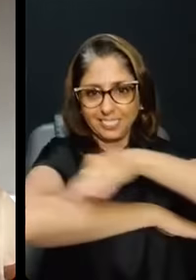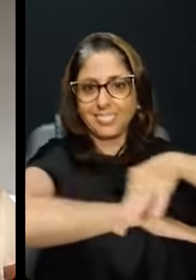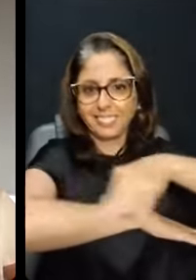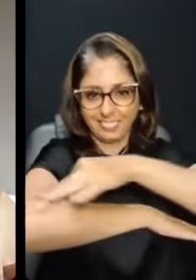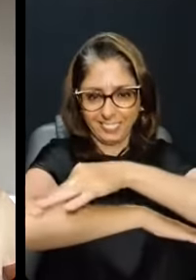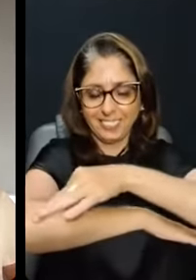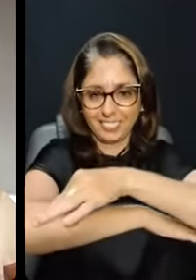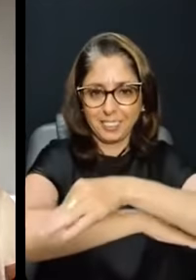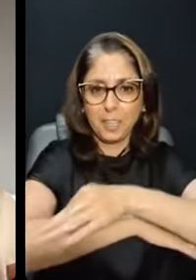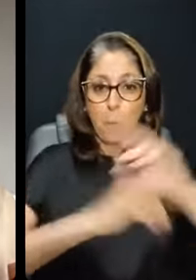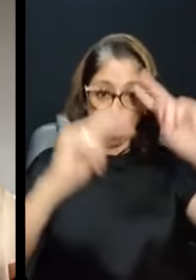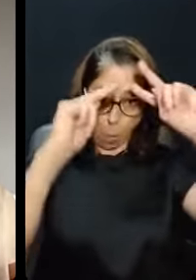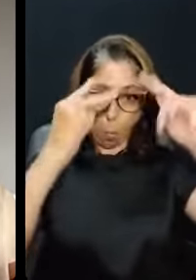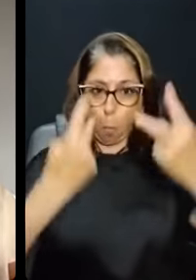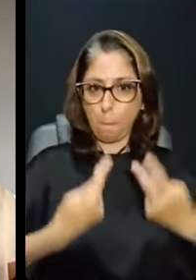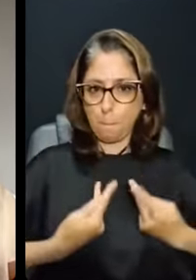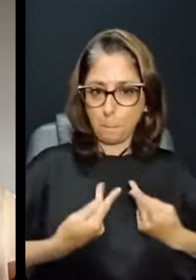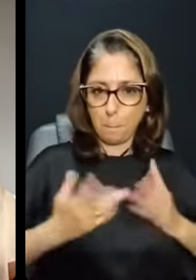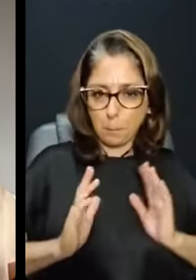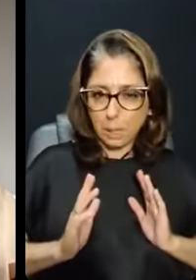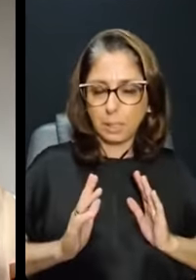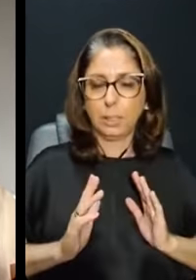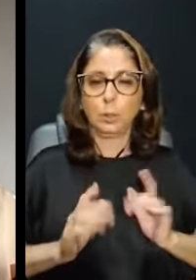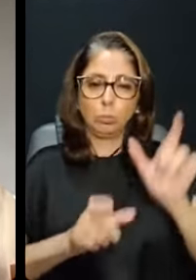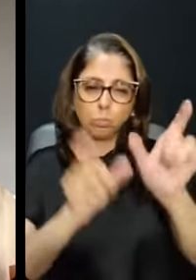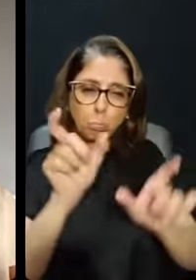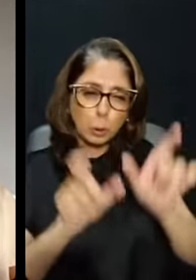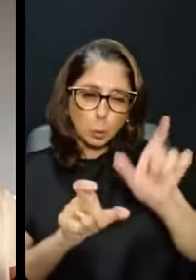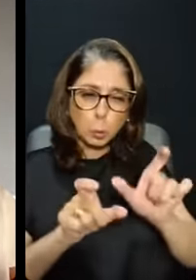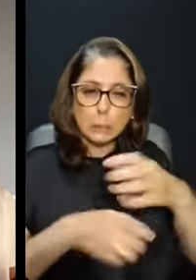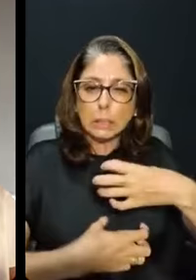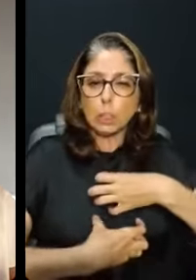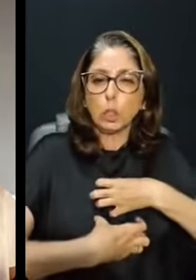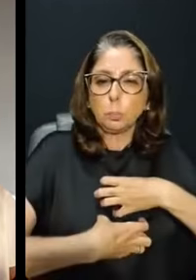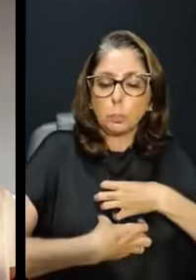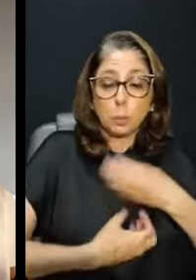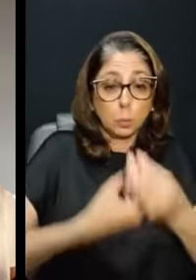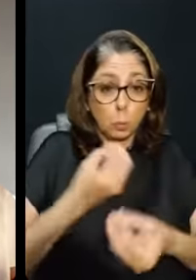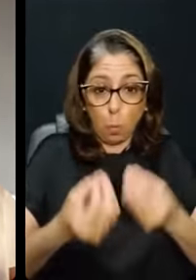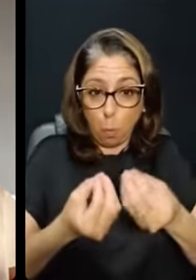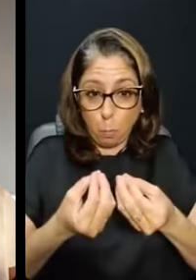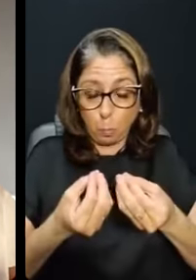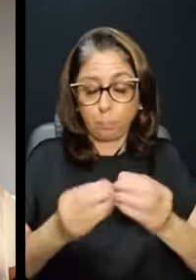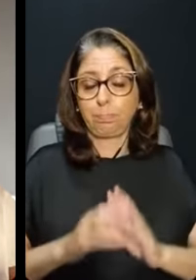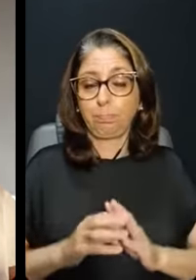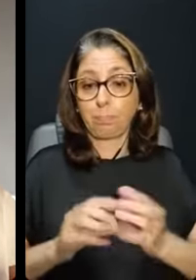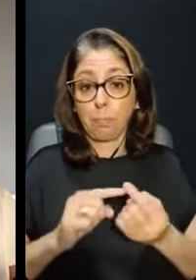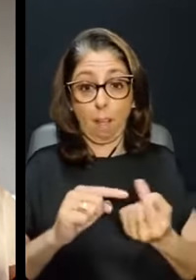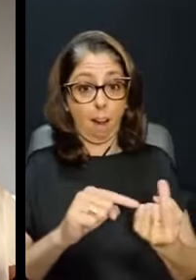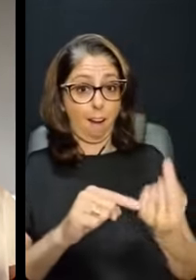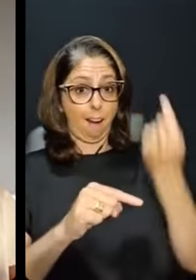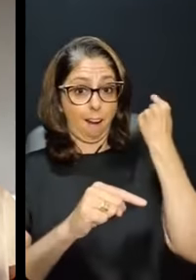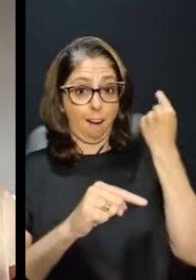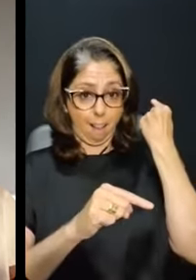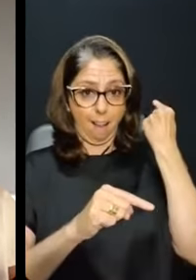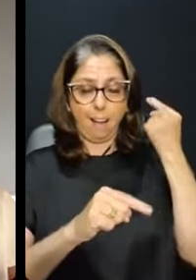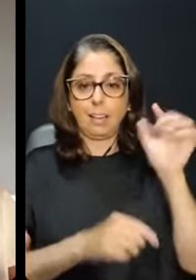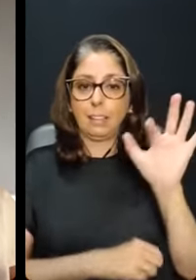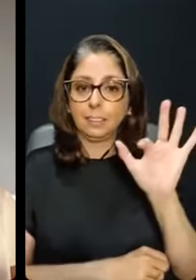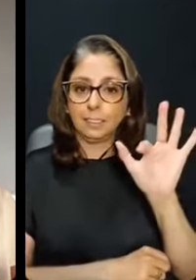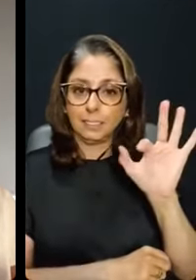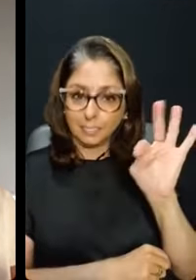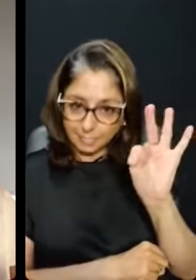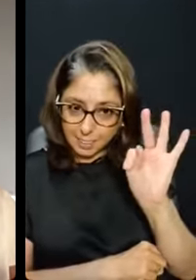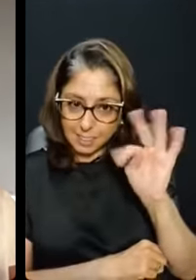época, o meu TCC, o trabalho final de graduação, ele foi na área de sustentabilidade